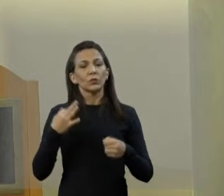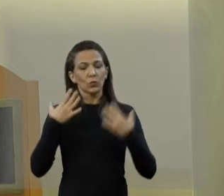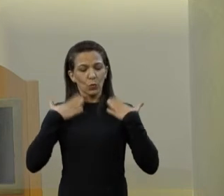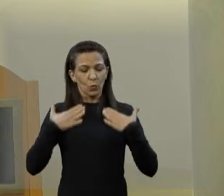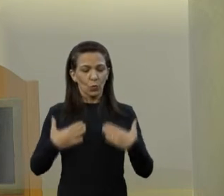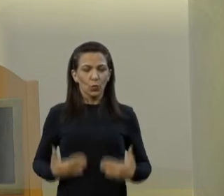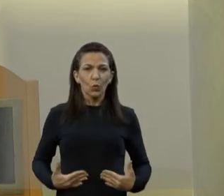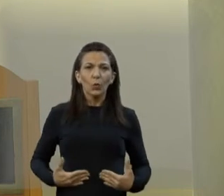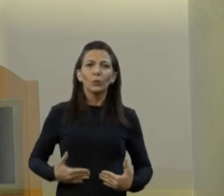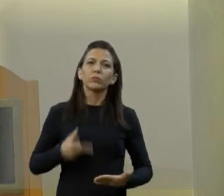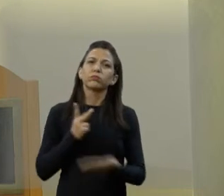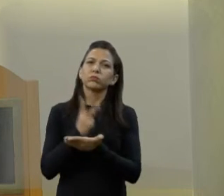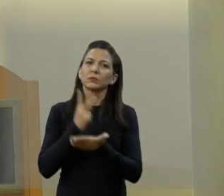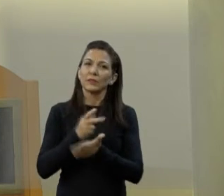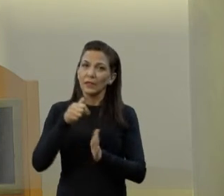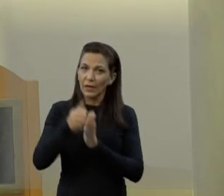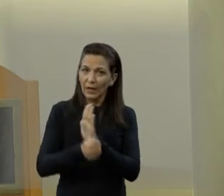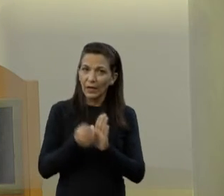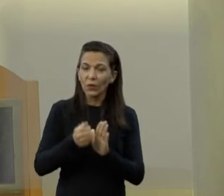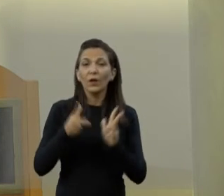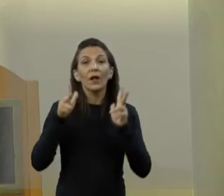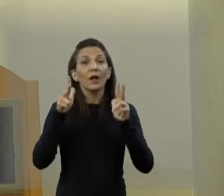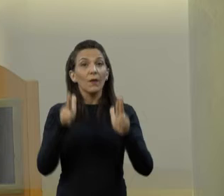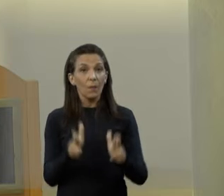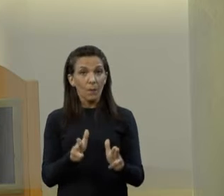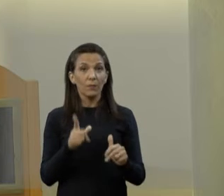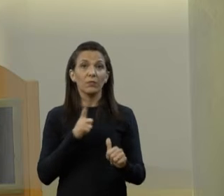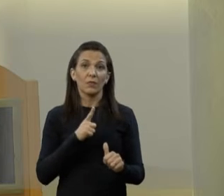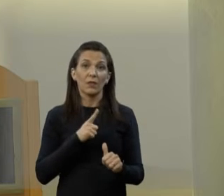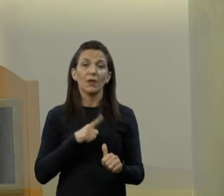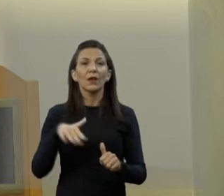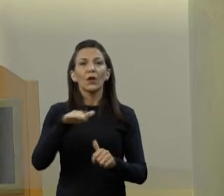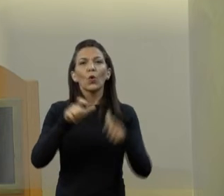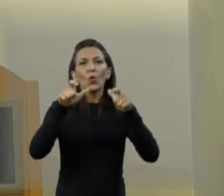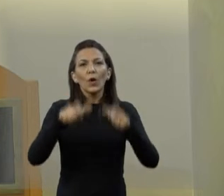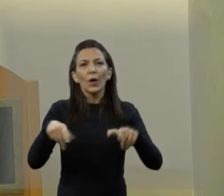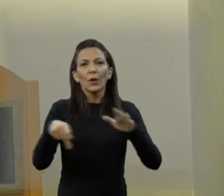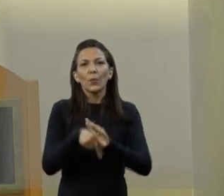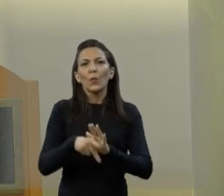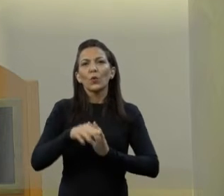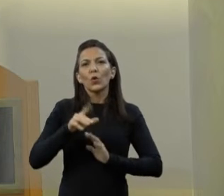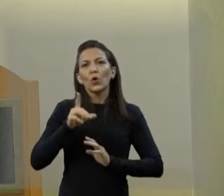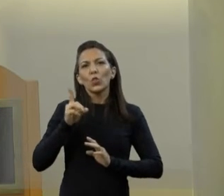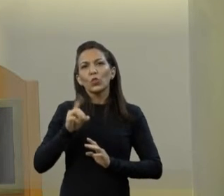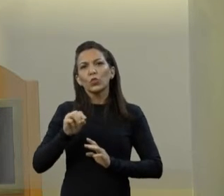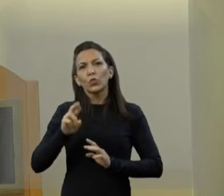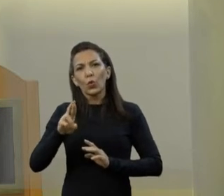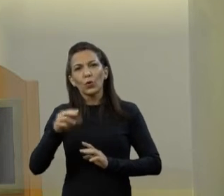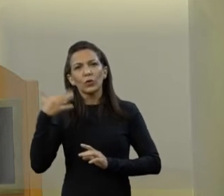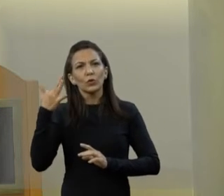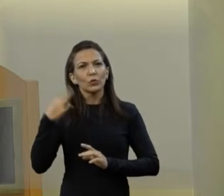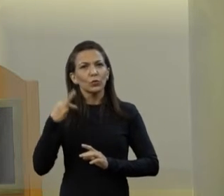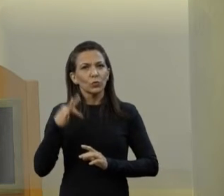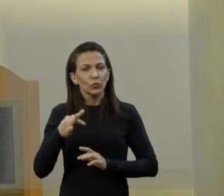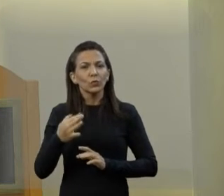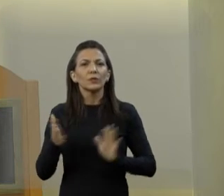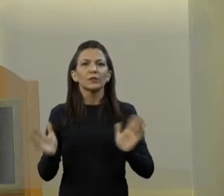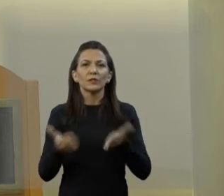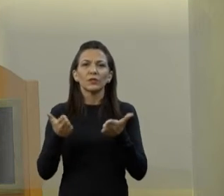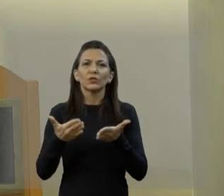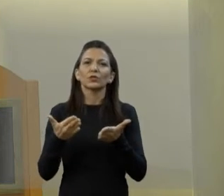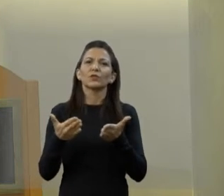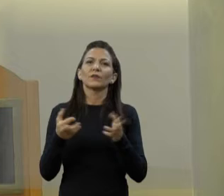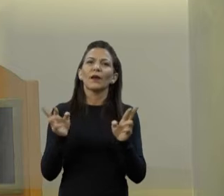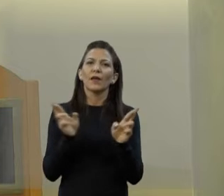em Araraquara infelizmente não é diferente o ambulatório da dor foi uma iniciativa de uma médica da rede